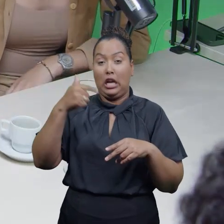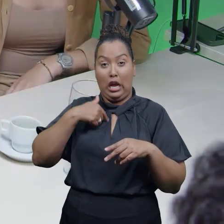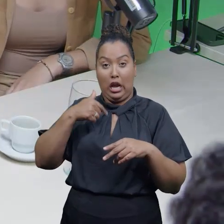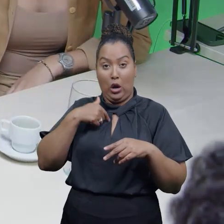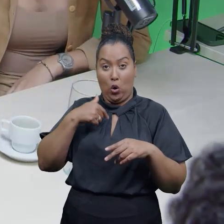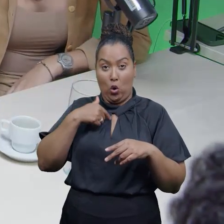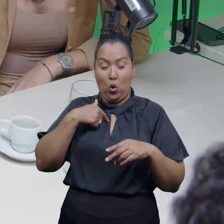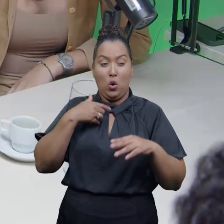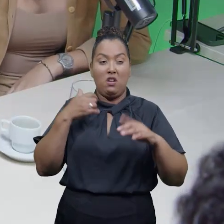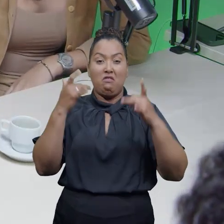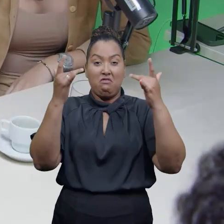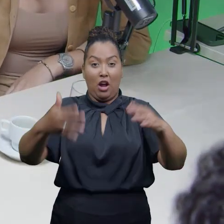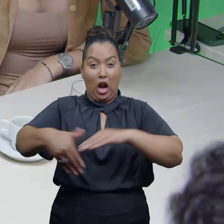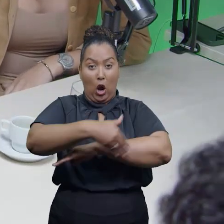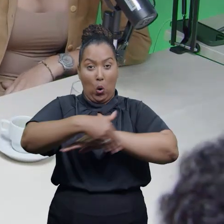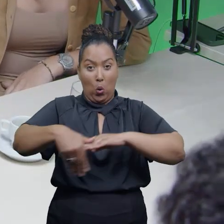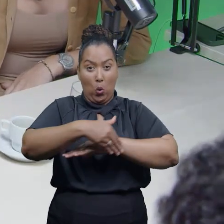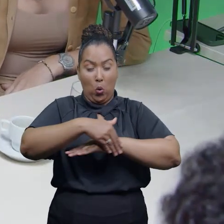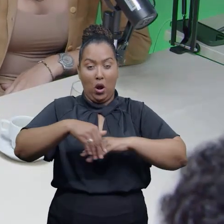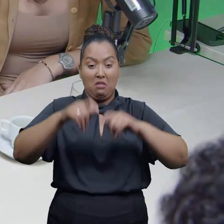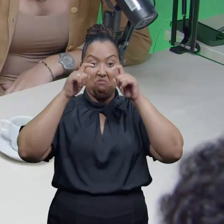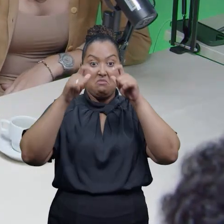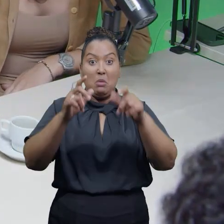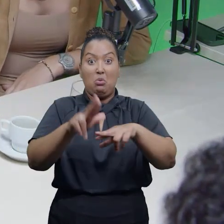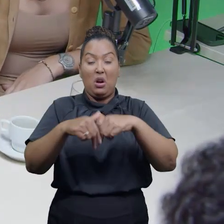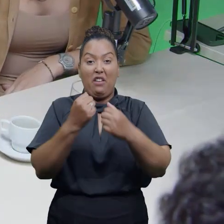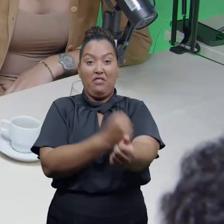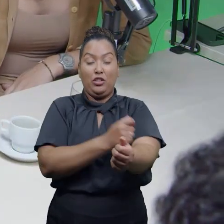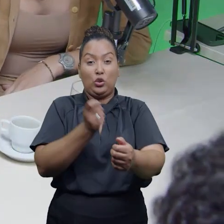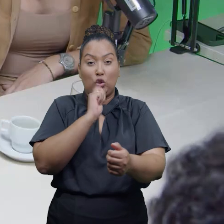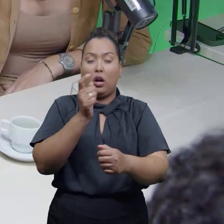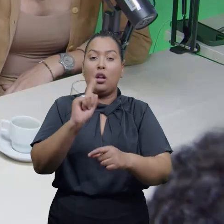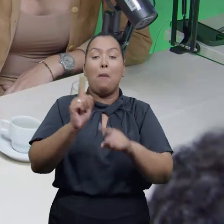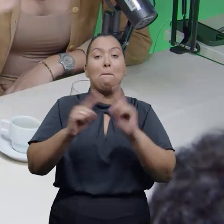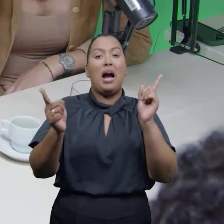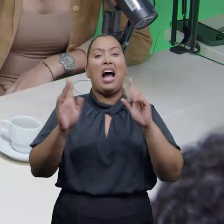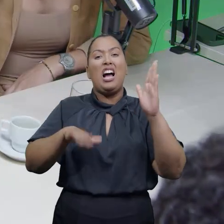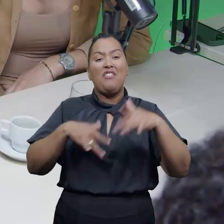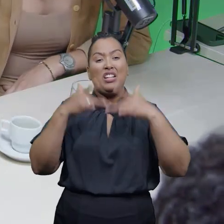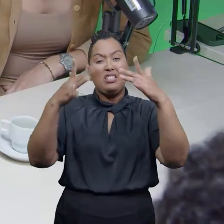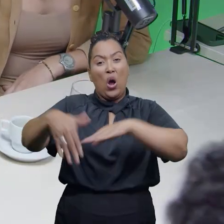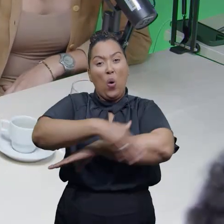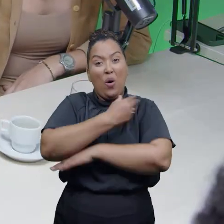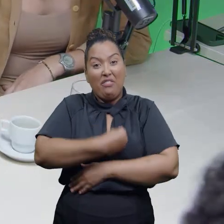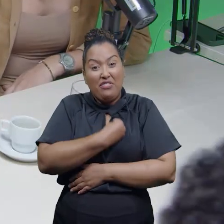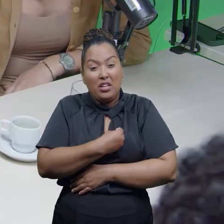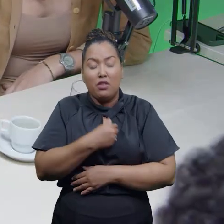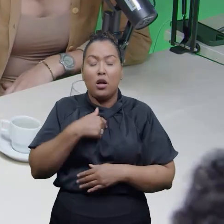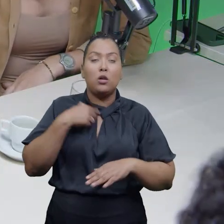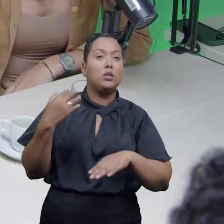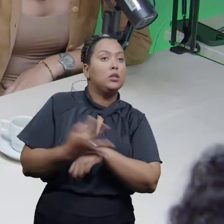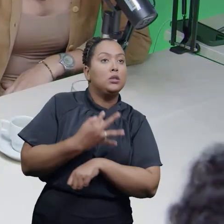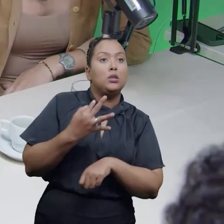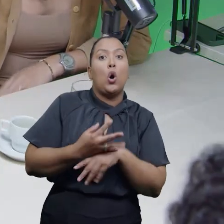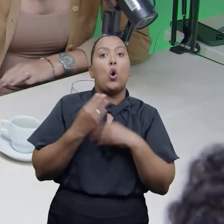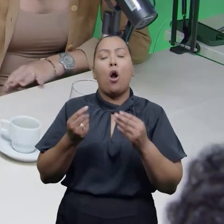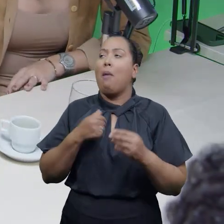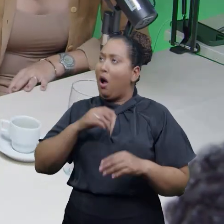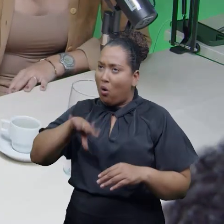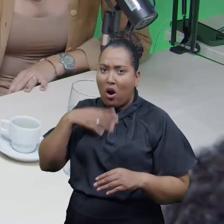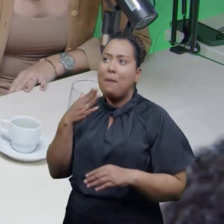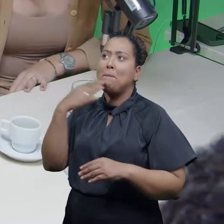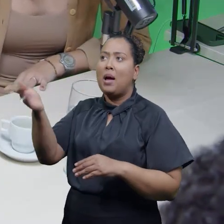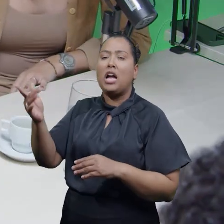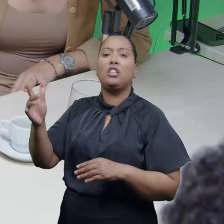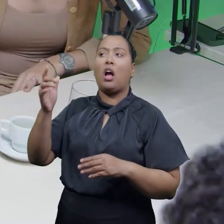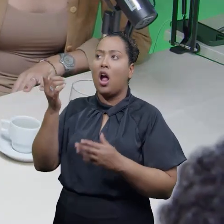rua, certamente é uma saída. Então, às vezes, a adicção ela não é o que levou a pessoa àquele lugar, mas